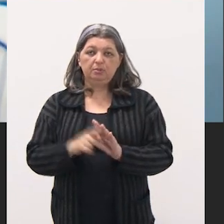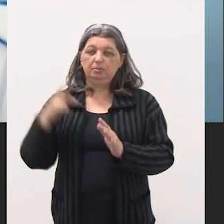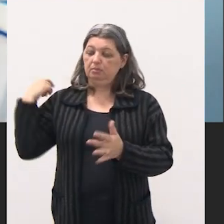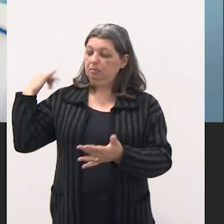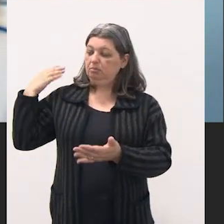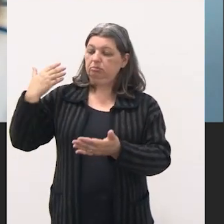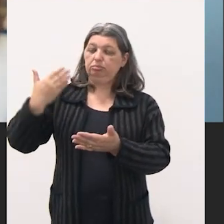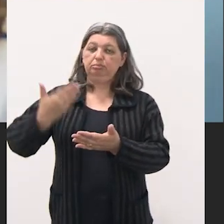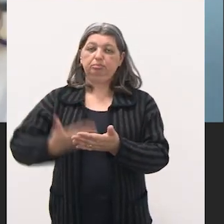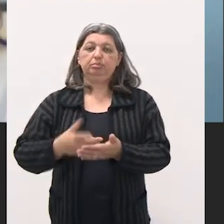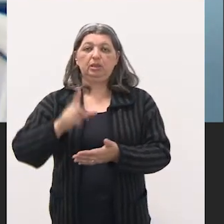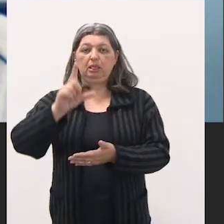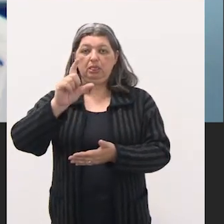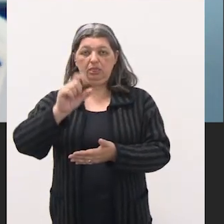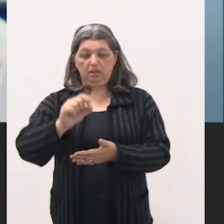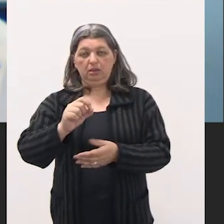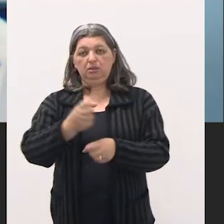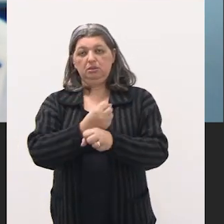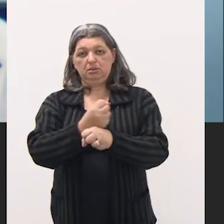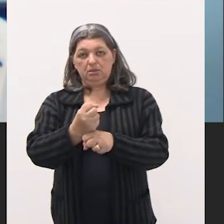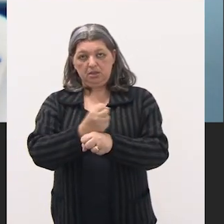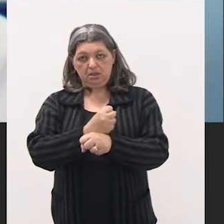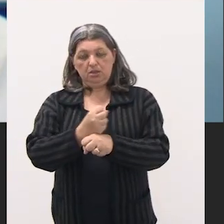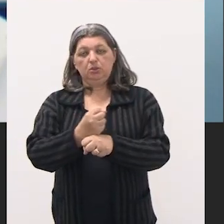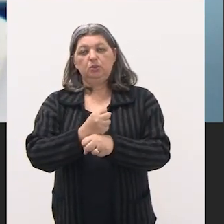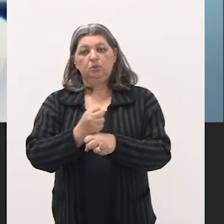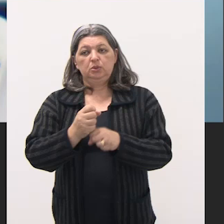anos de atendimento.